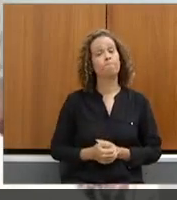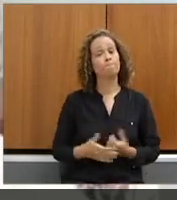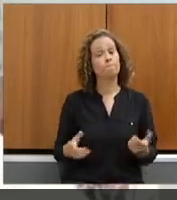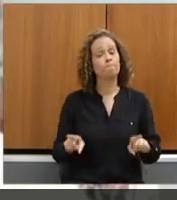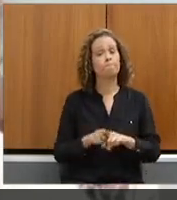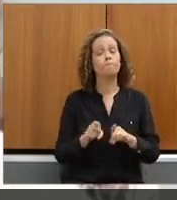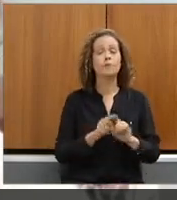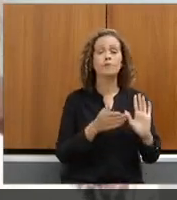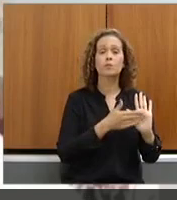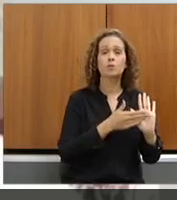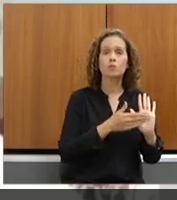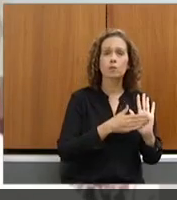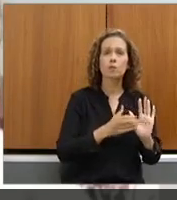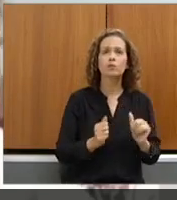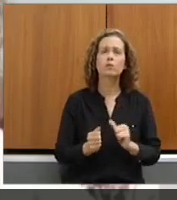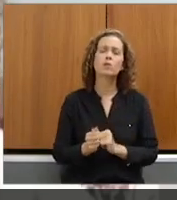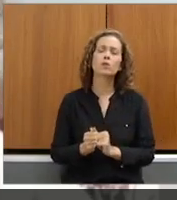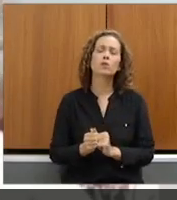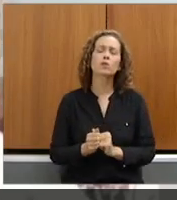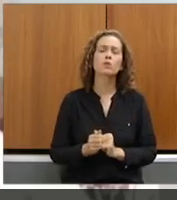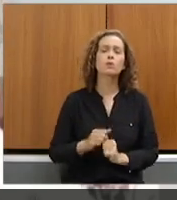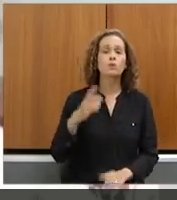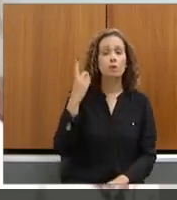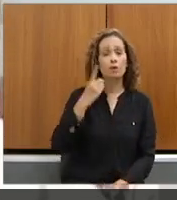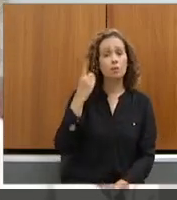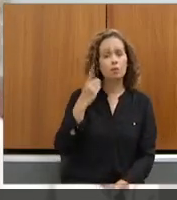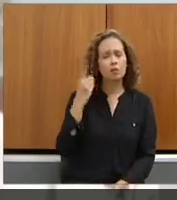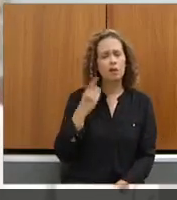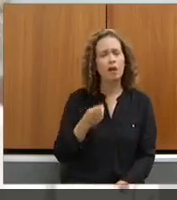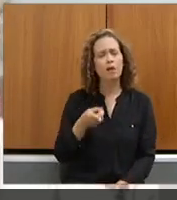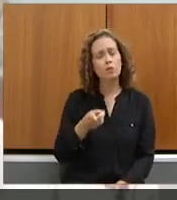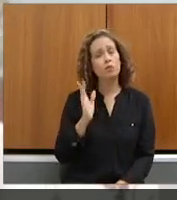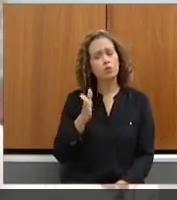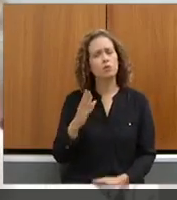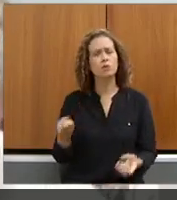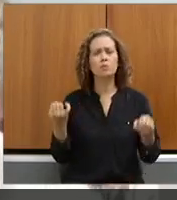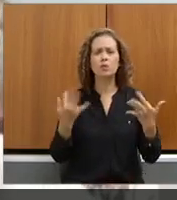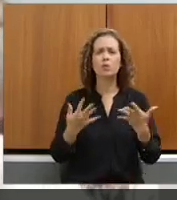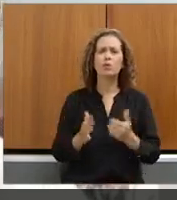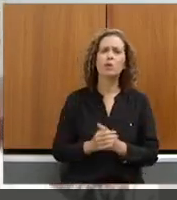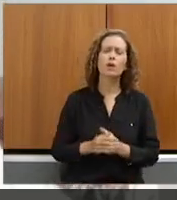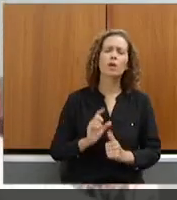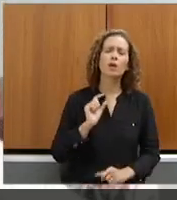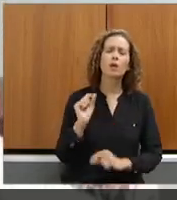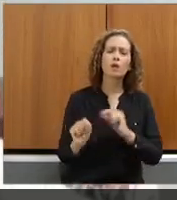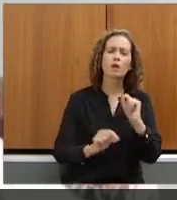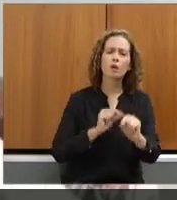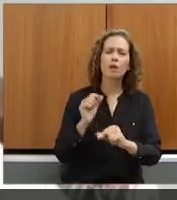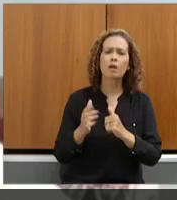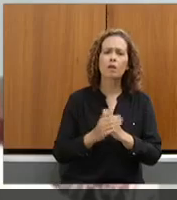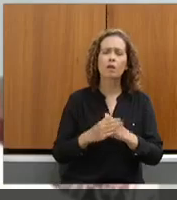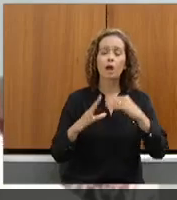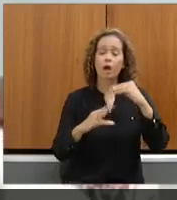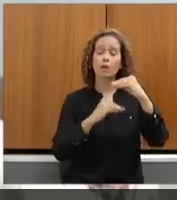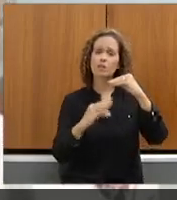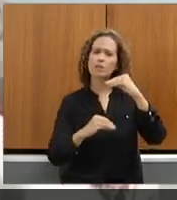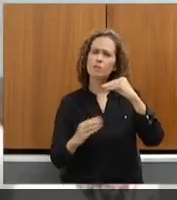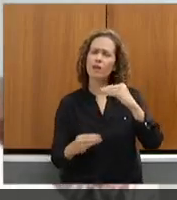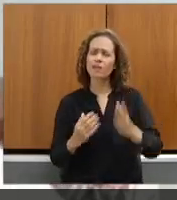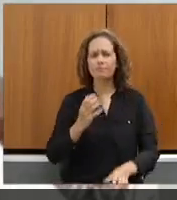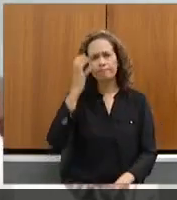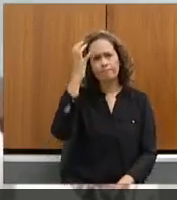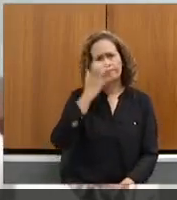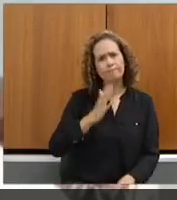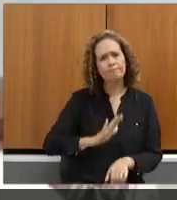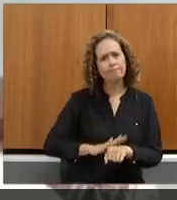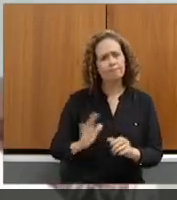a proposta do deputado ele tá aqui no que me antecedeu ele coloca essa história da gente então a celeridade à questão das emendas eu queria que